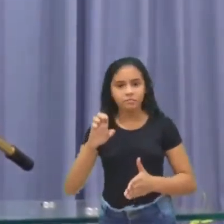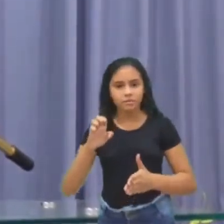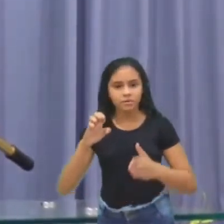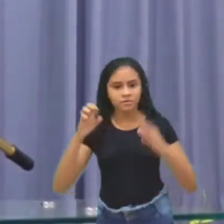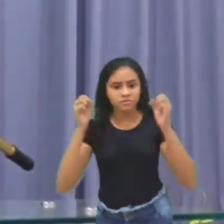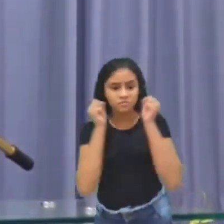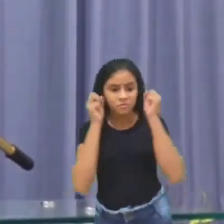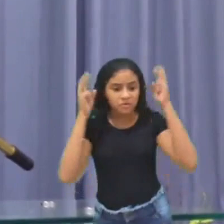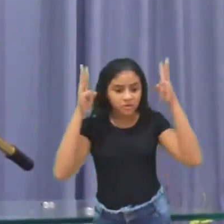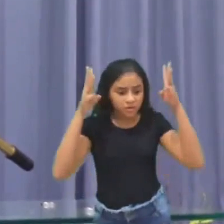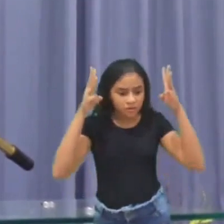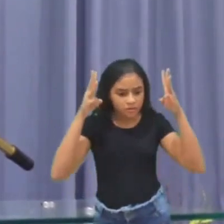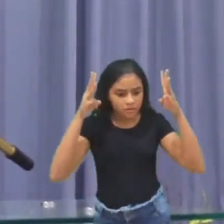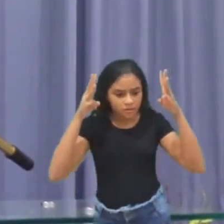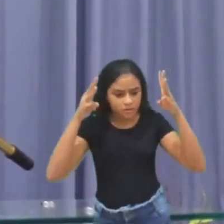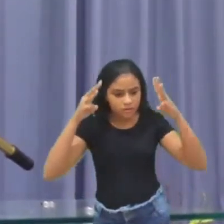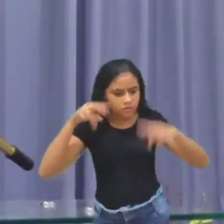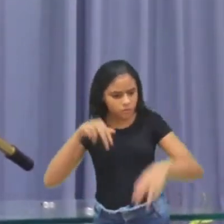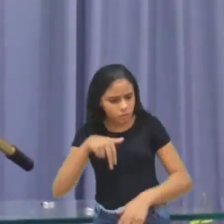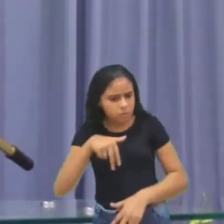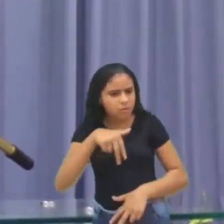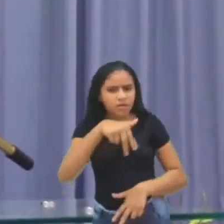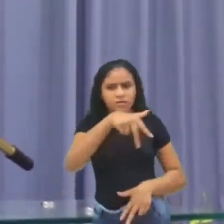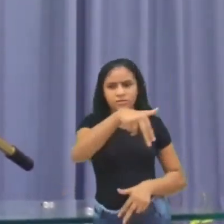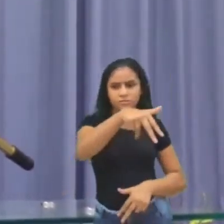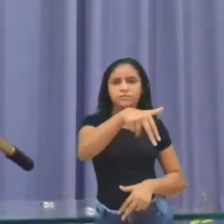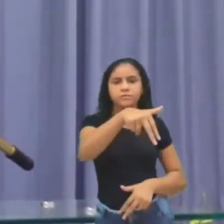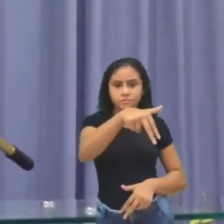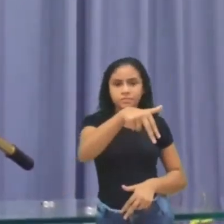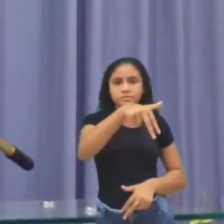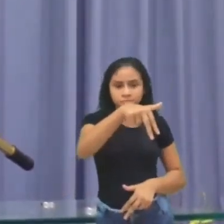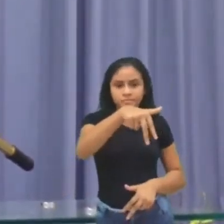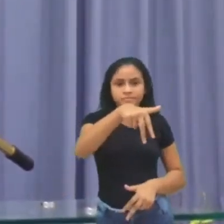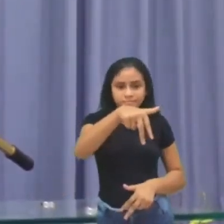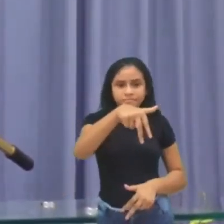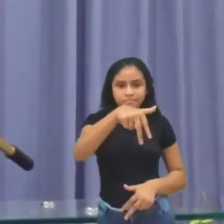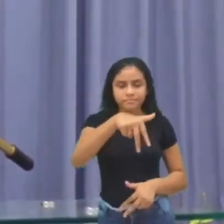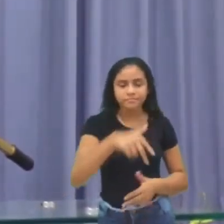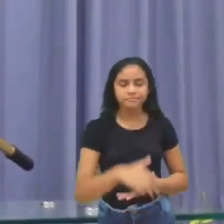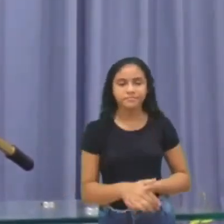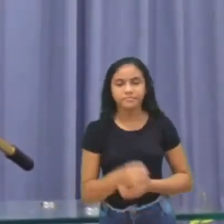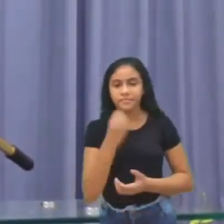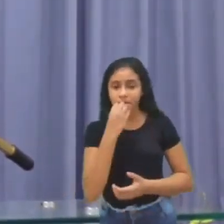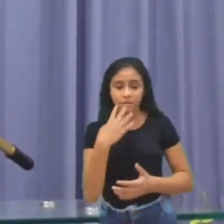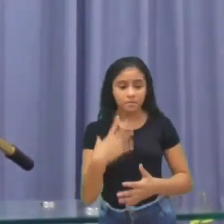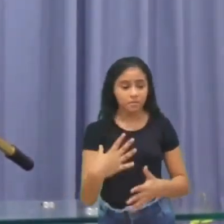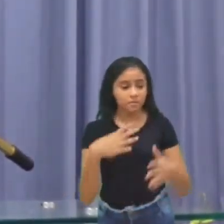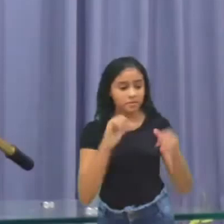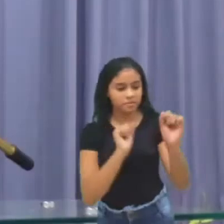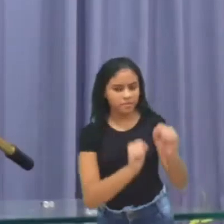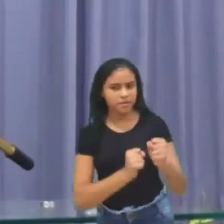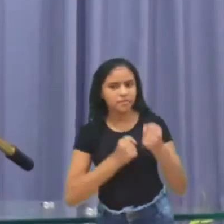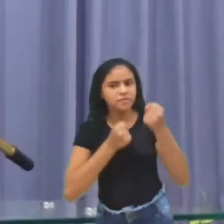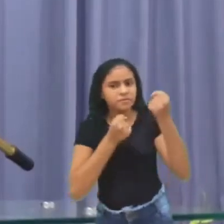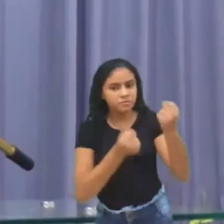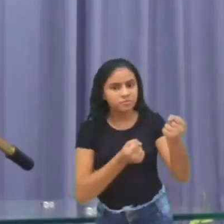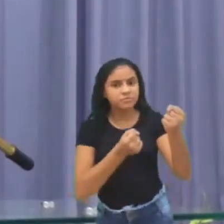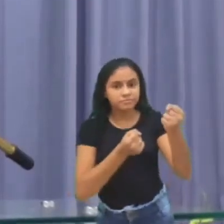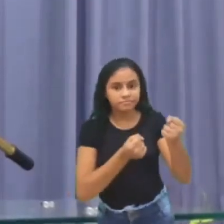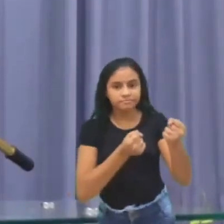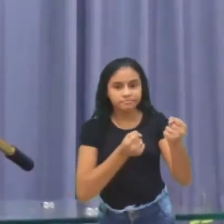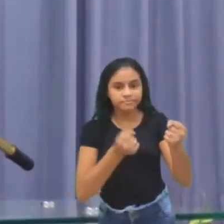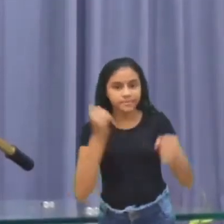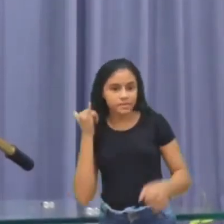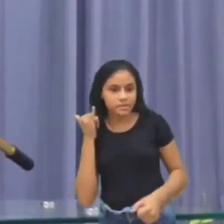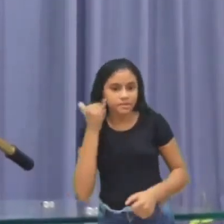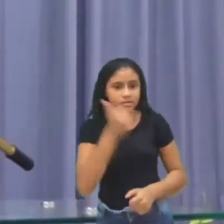subamos animosamente e apoderemo-nos dela, porque bem poderemos prevalecer contra ela. Disseram,